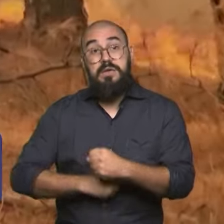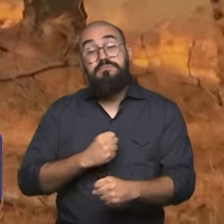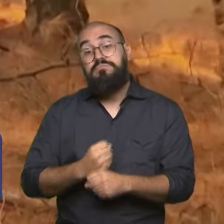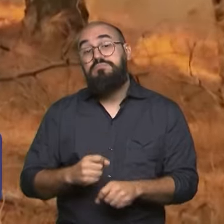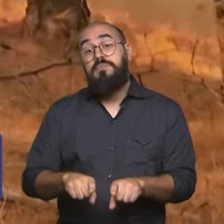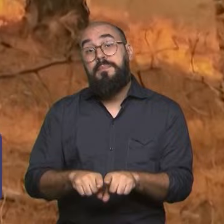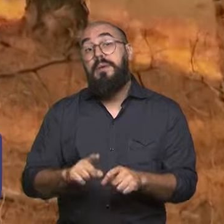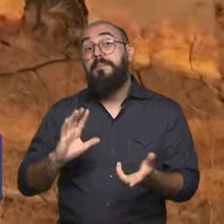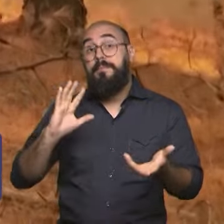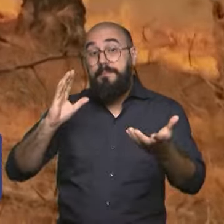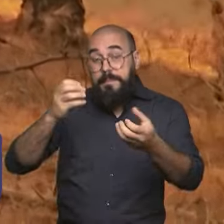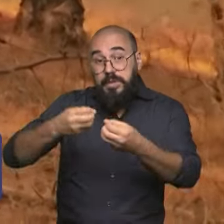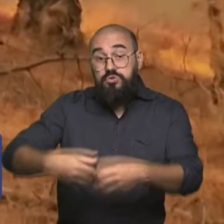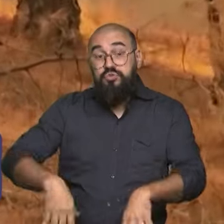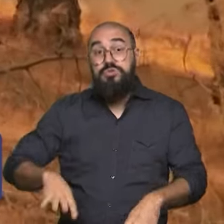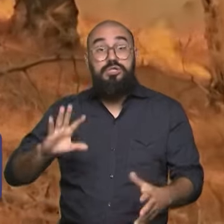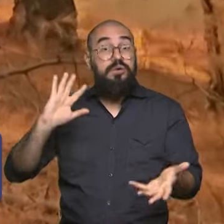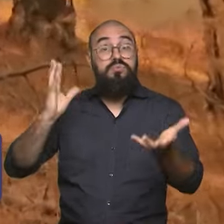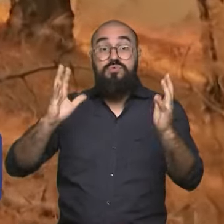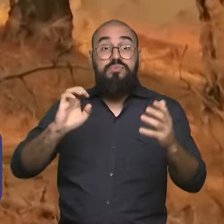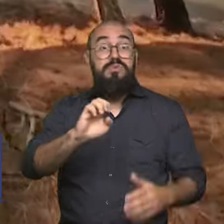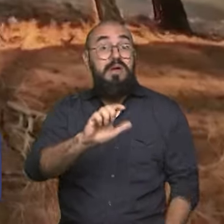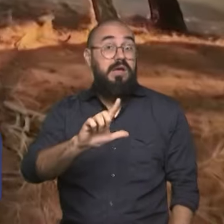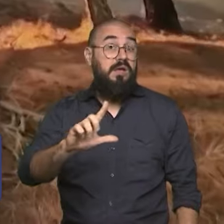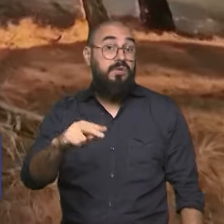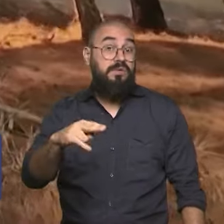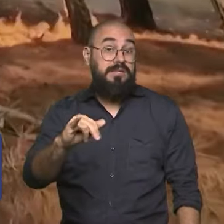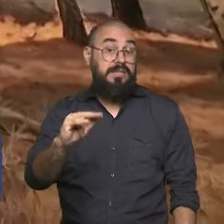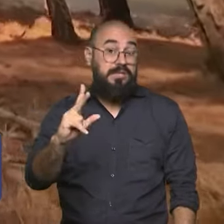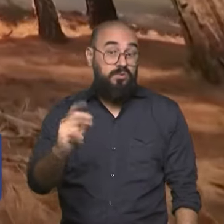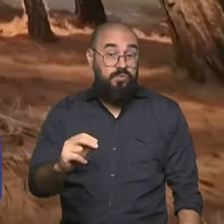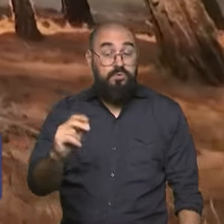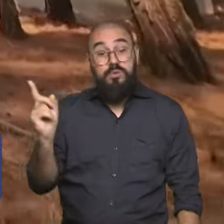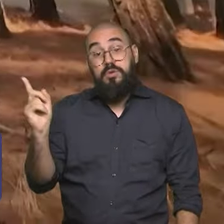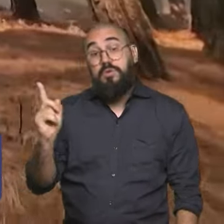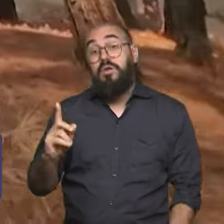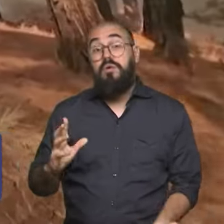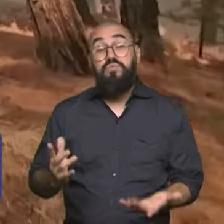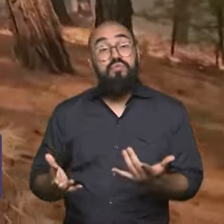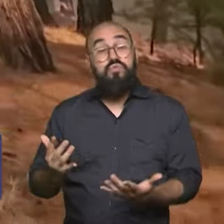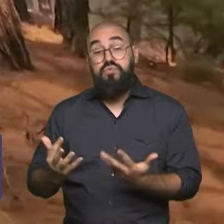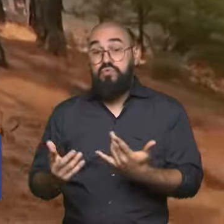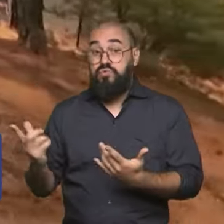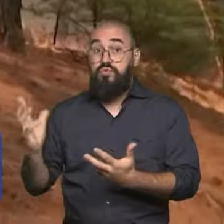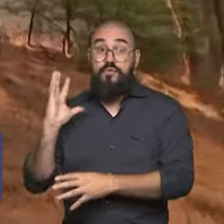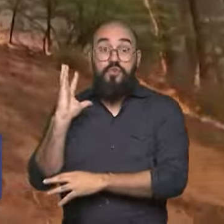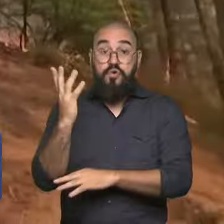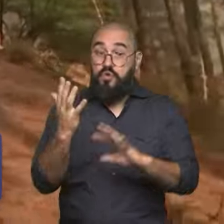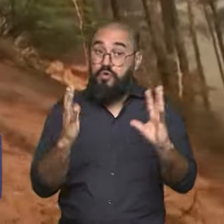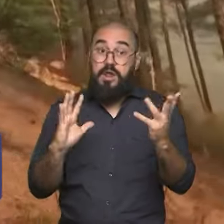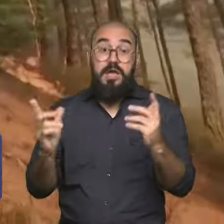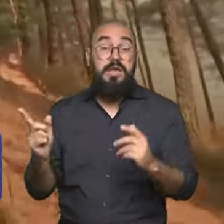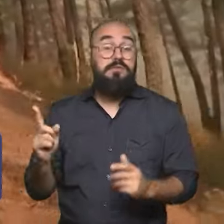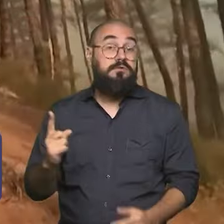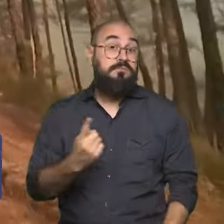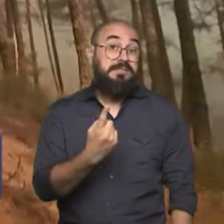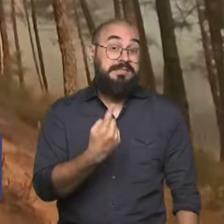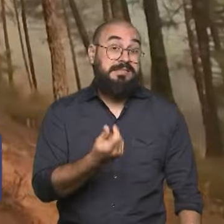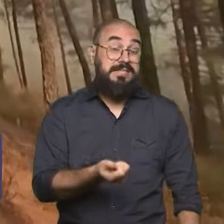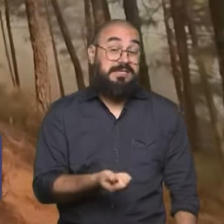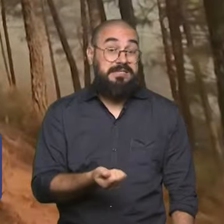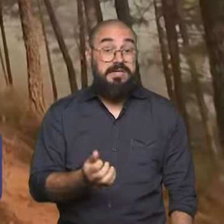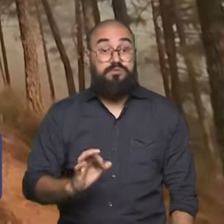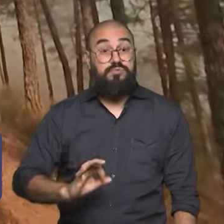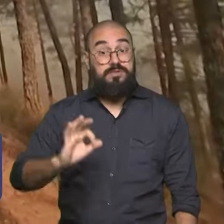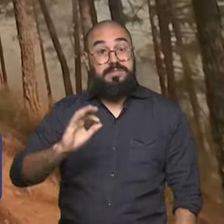ninho Além disso as emissões de carbono provenientes de incêndios florestais foram 16% Acima